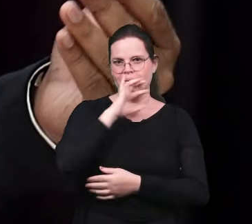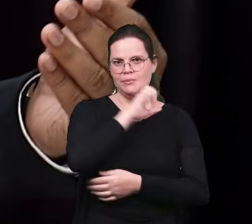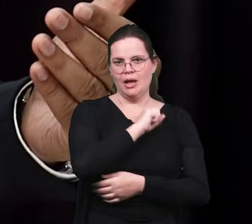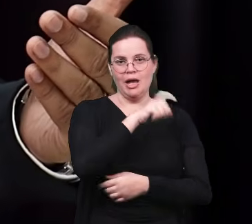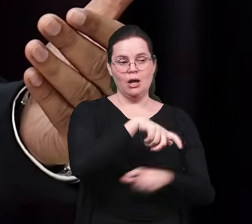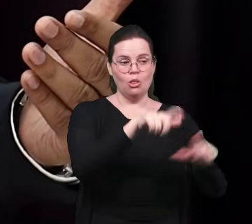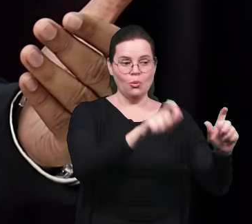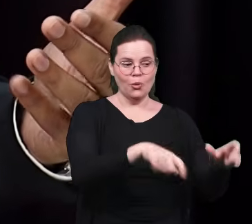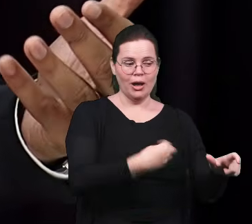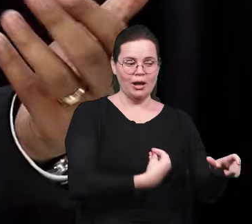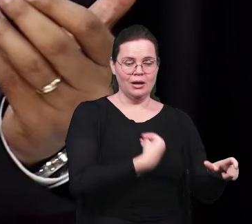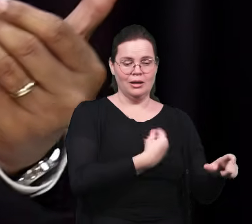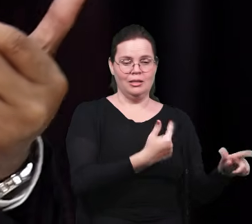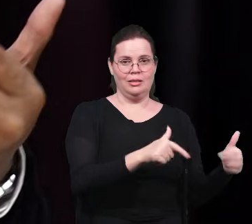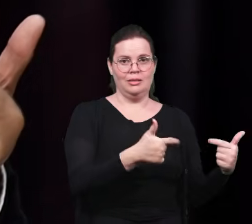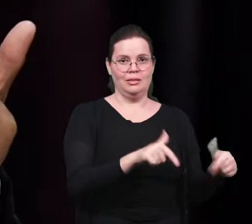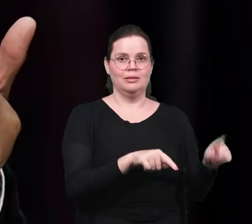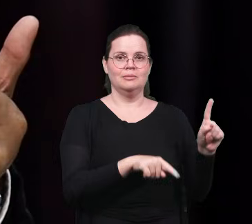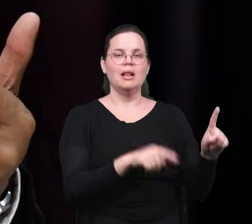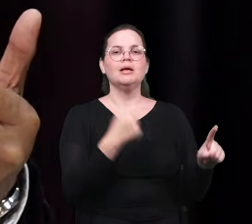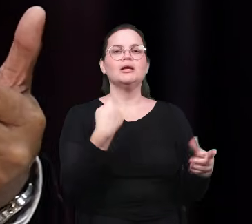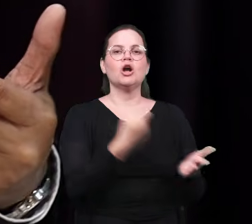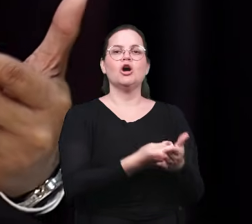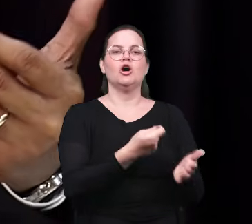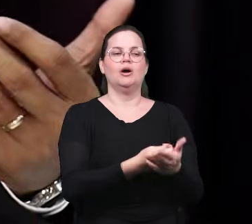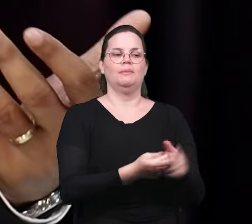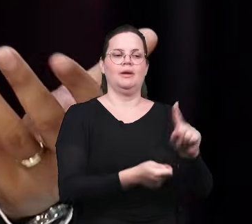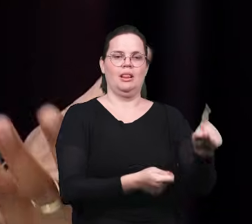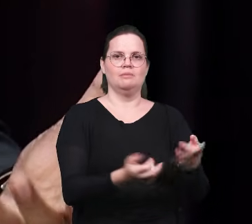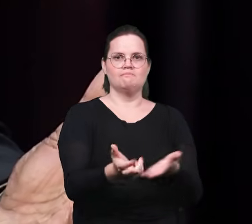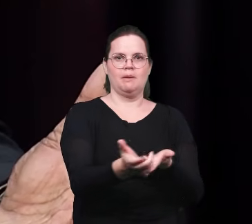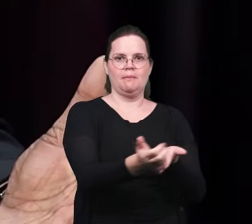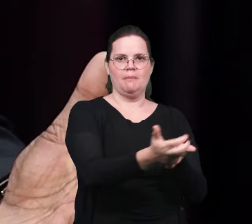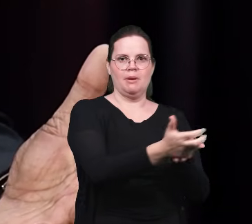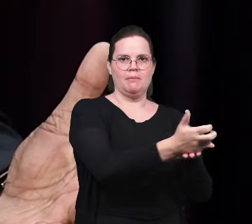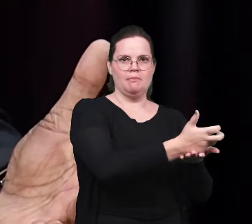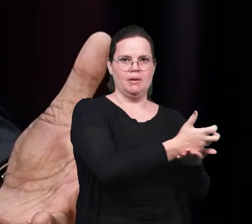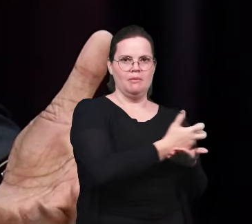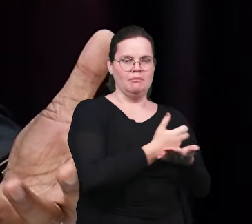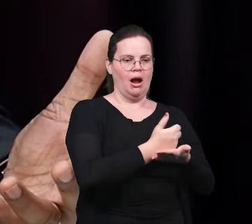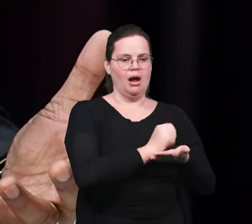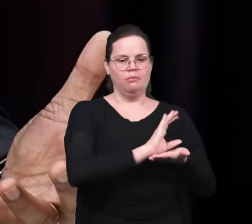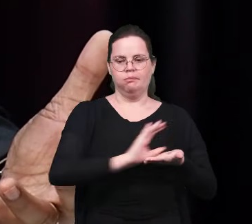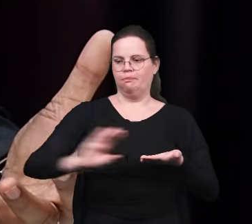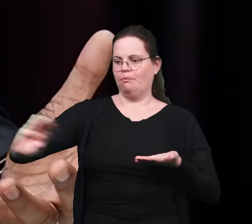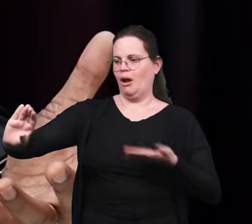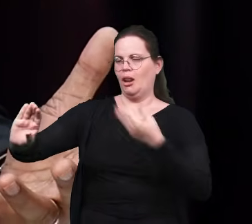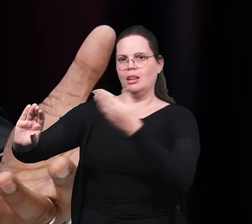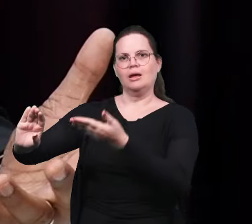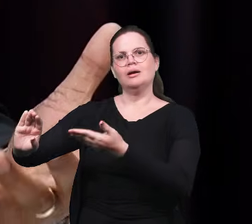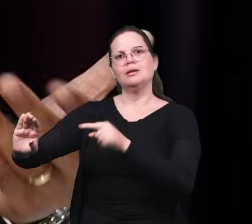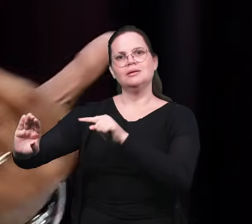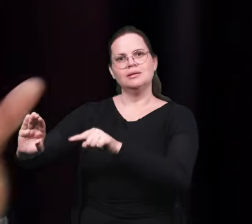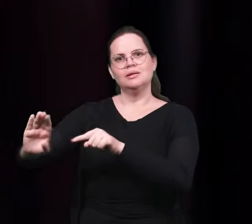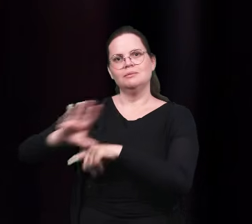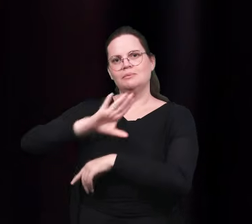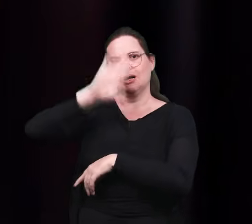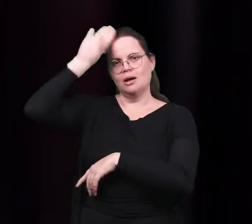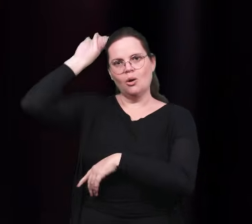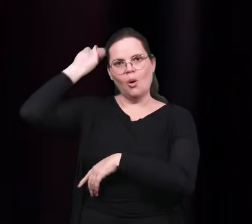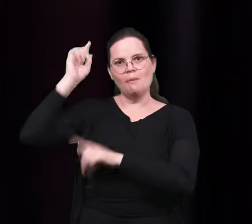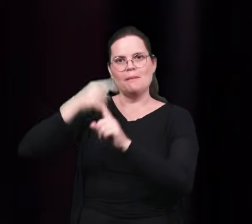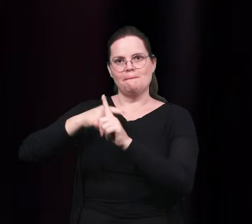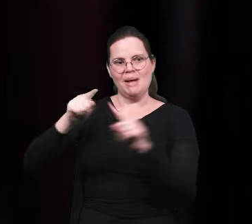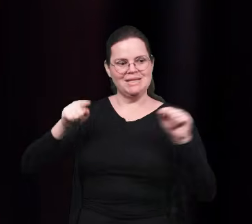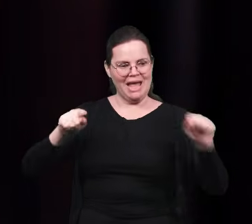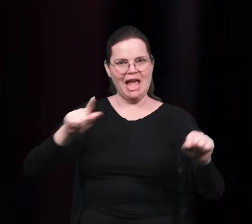fazia essa coleta e repassava para Roma, mas ele repassava tendo